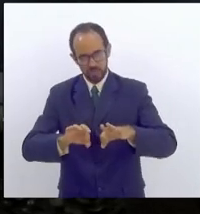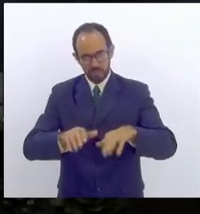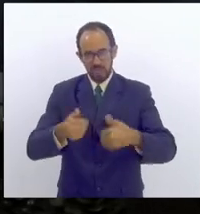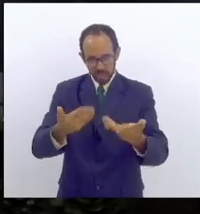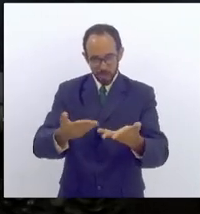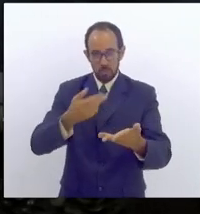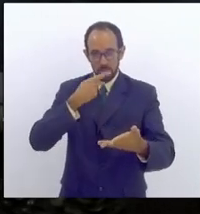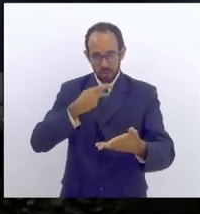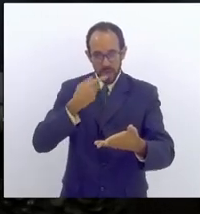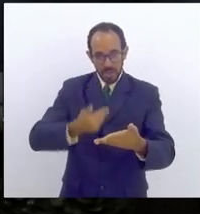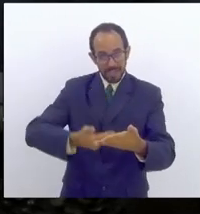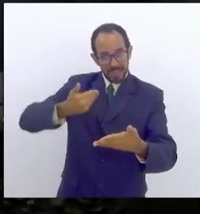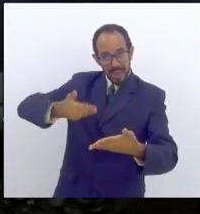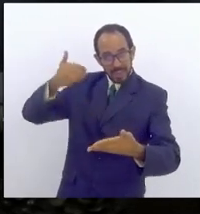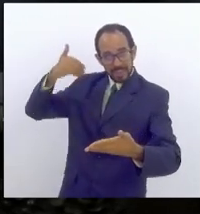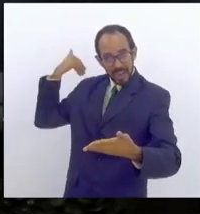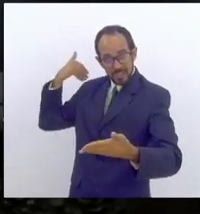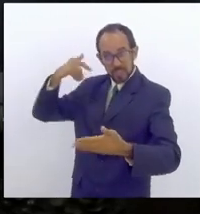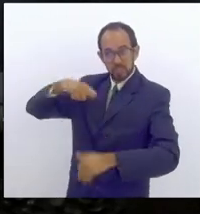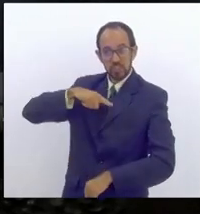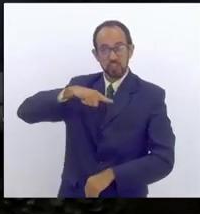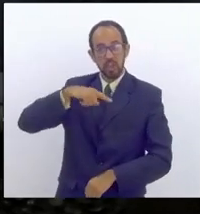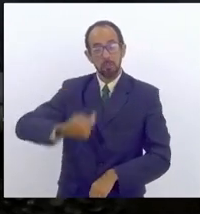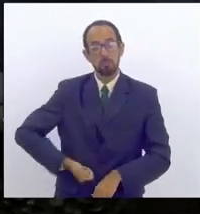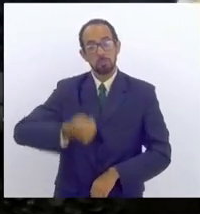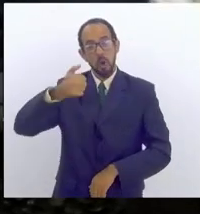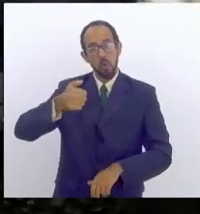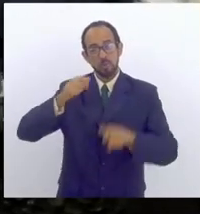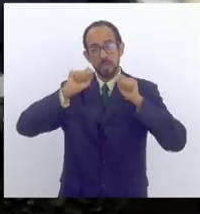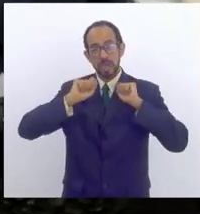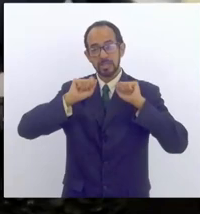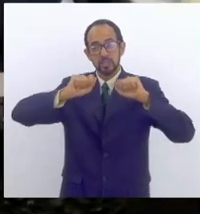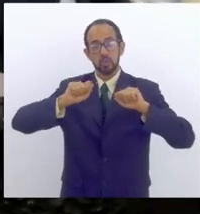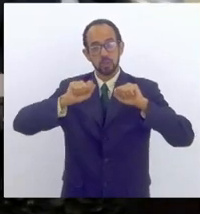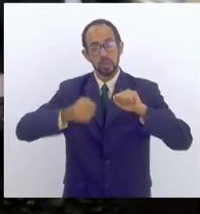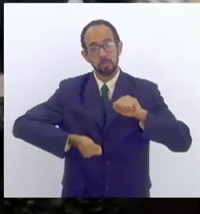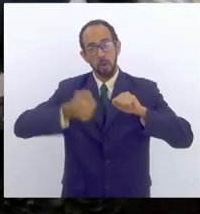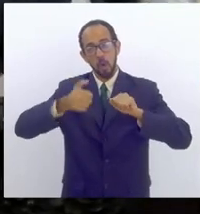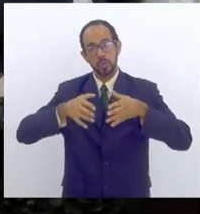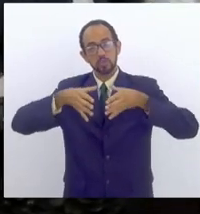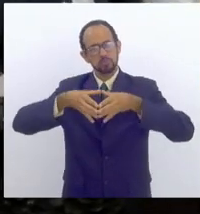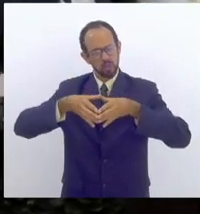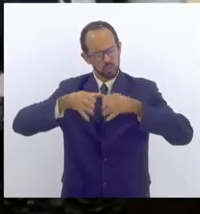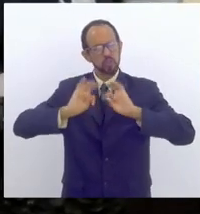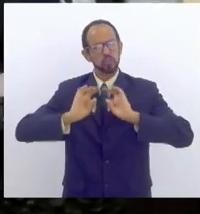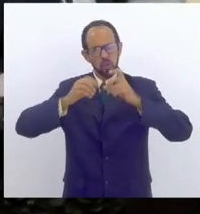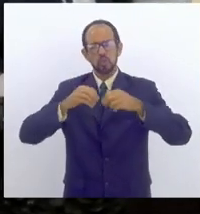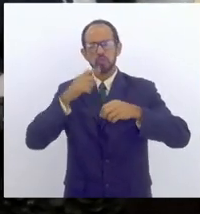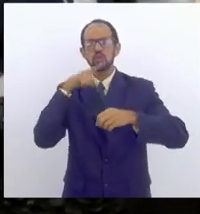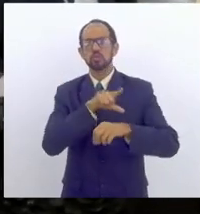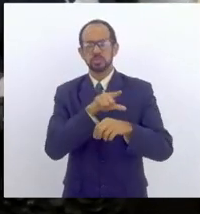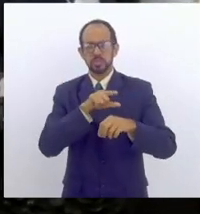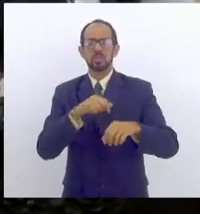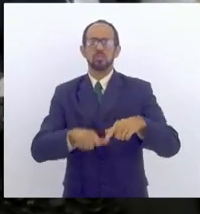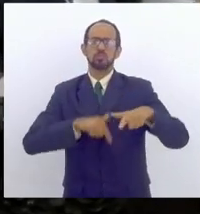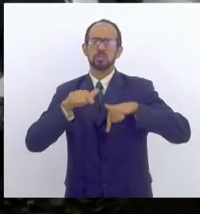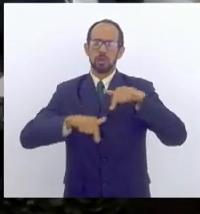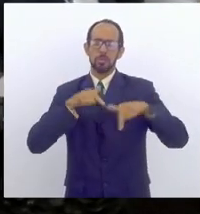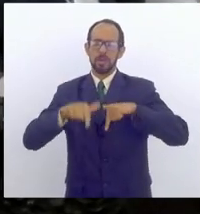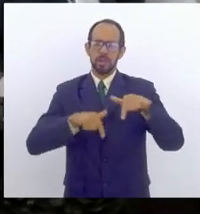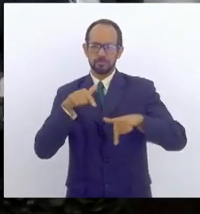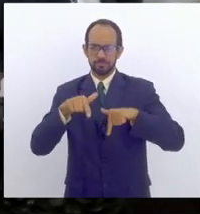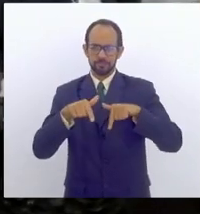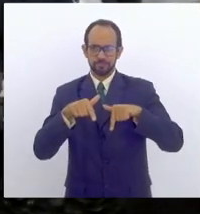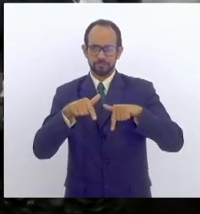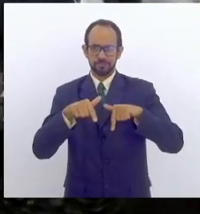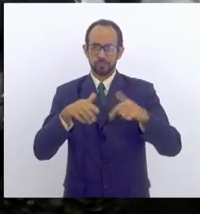atrás tinha muito poucos assessores, muito poucas comissões, e todos os deputados e deputadas trabalhavam, né? E